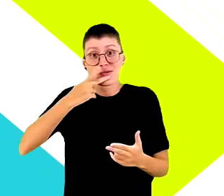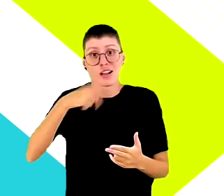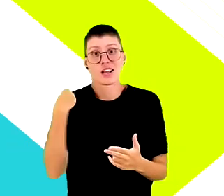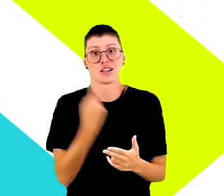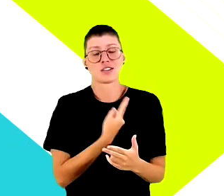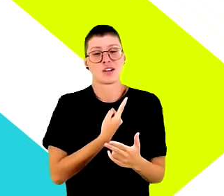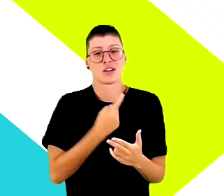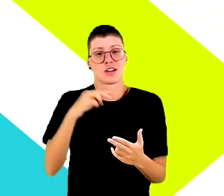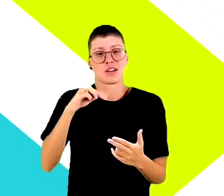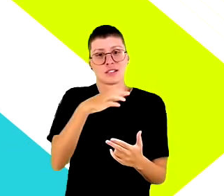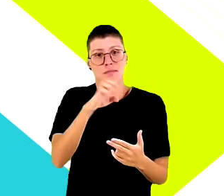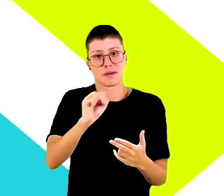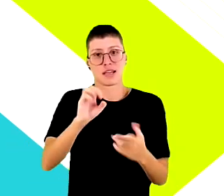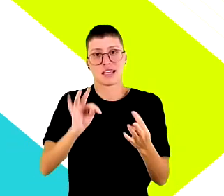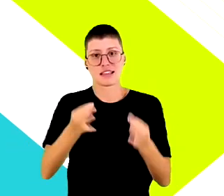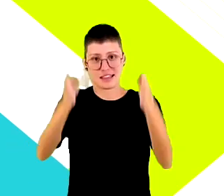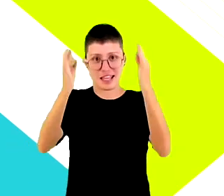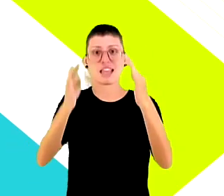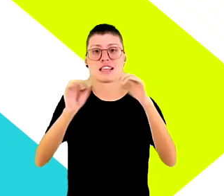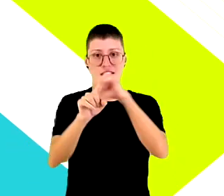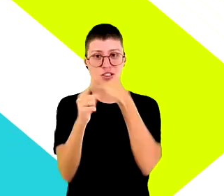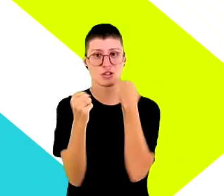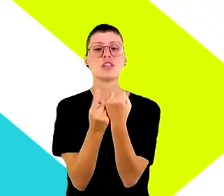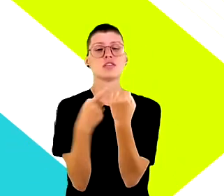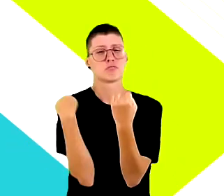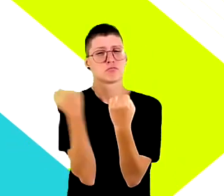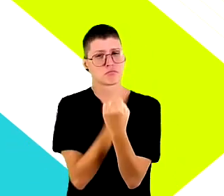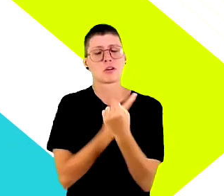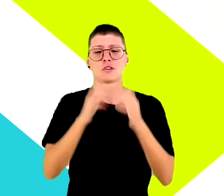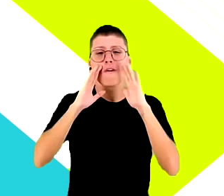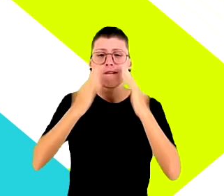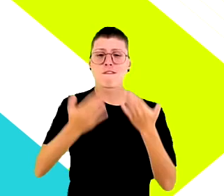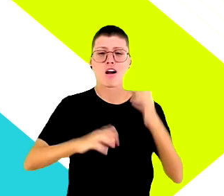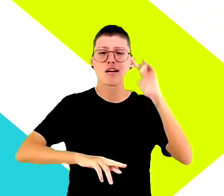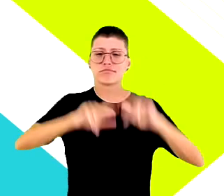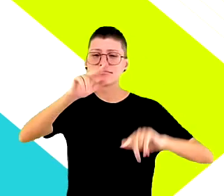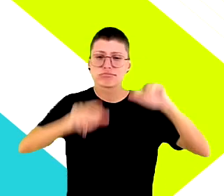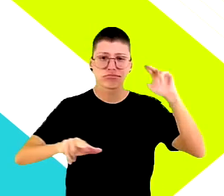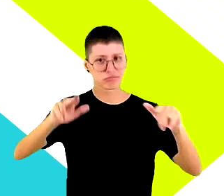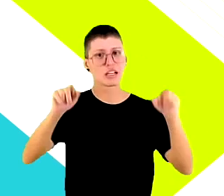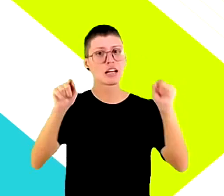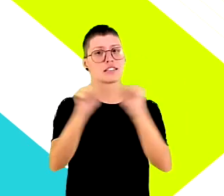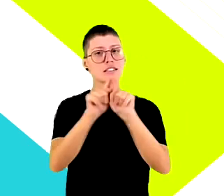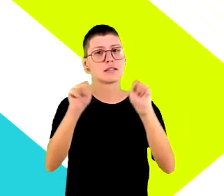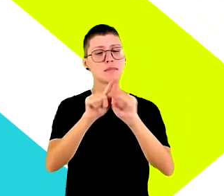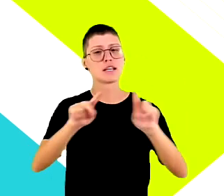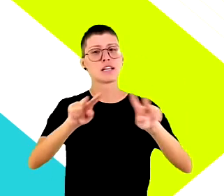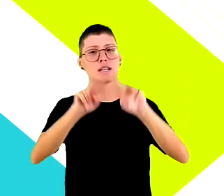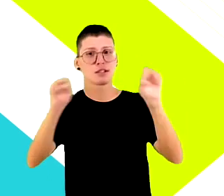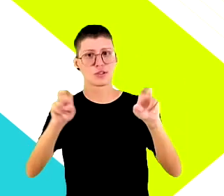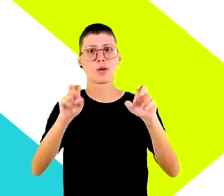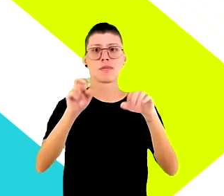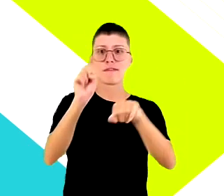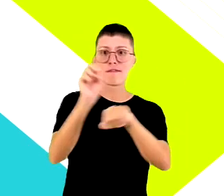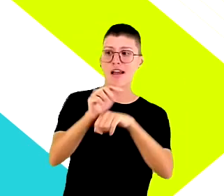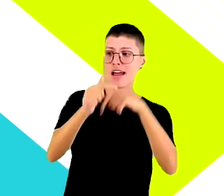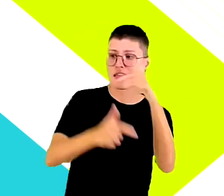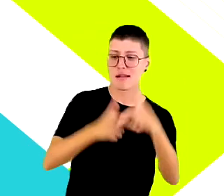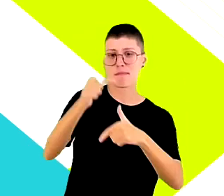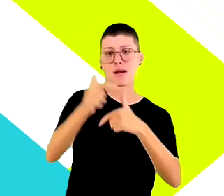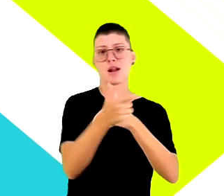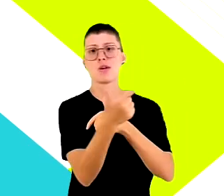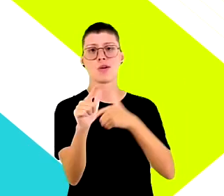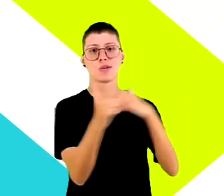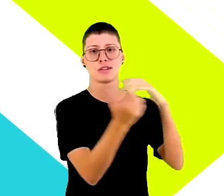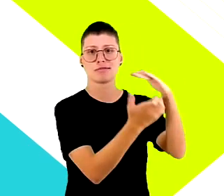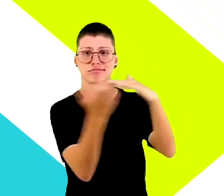social. Nós focamos em diversidade, a gente fala muito da questão da empregabilidade, mas eu vou focar aqui,